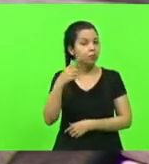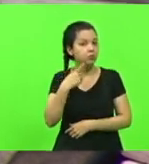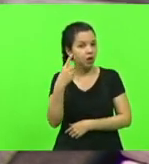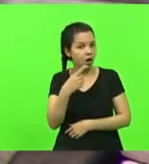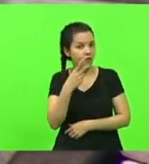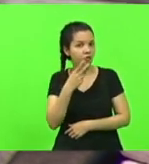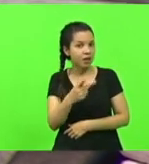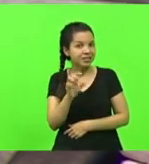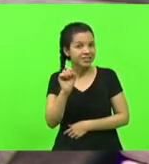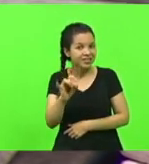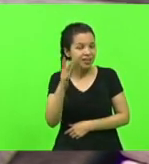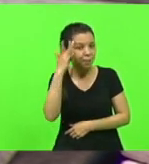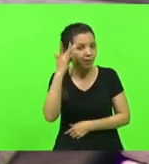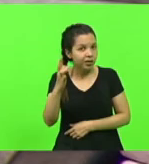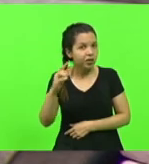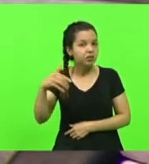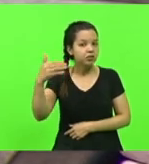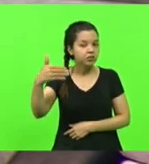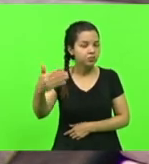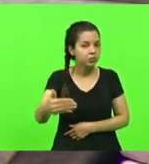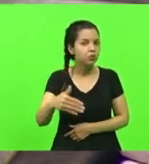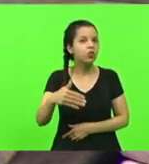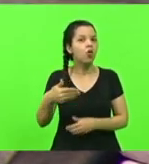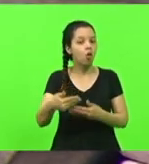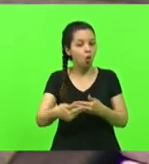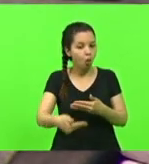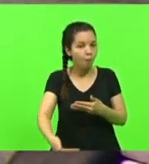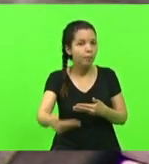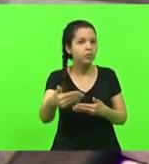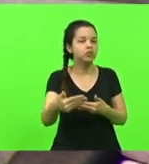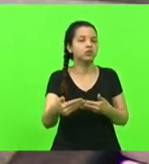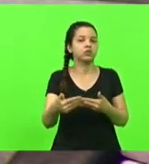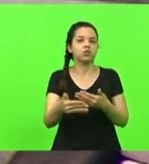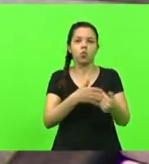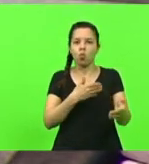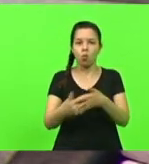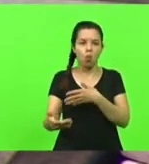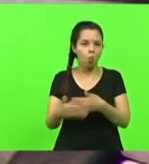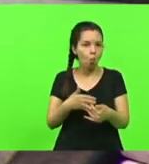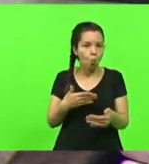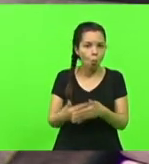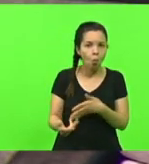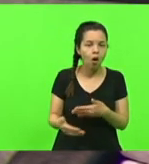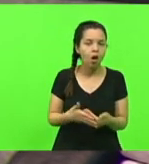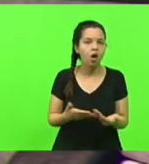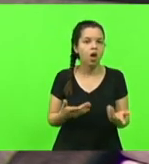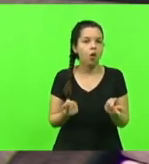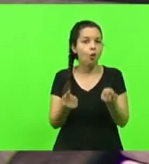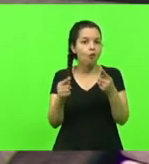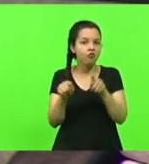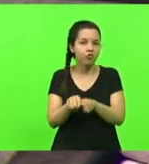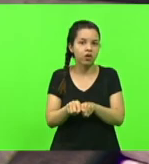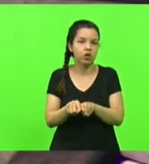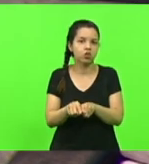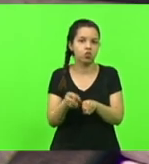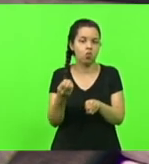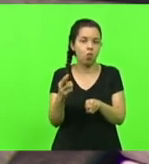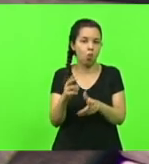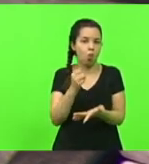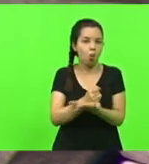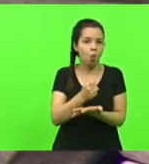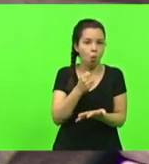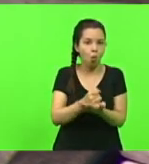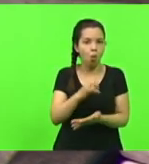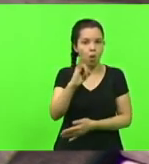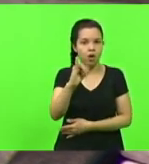amanhã ou depois vier a ser implementado qualquer tipo de convênio ou contrato com